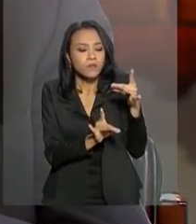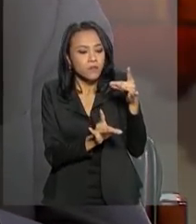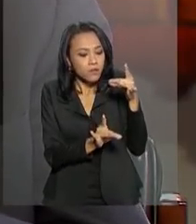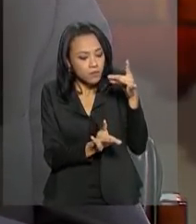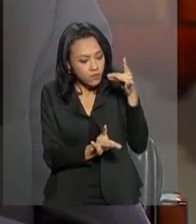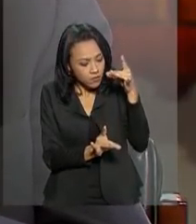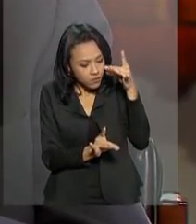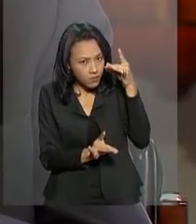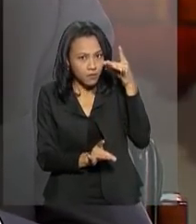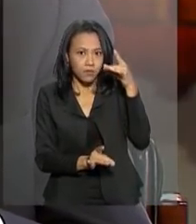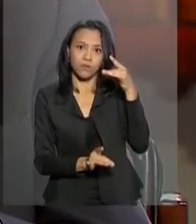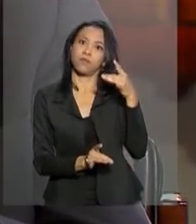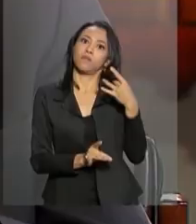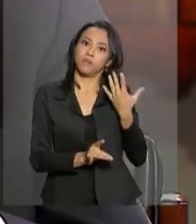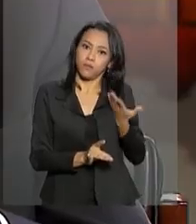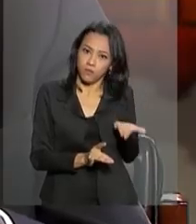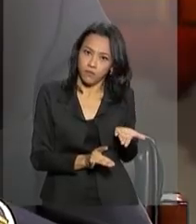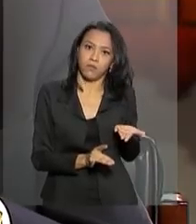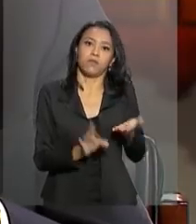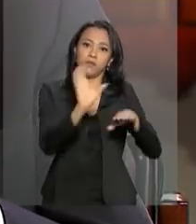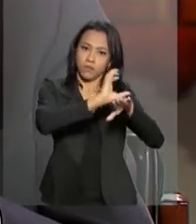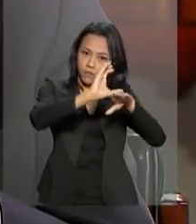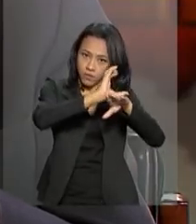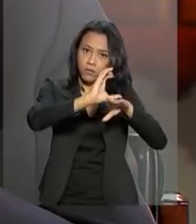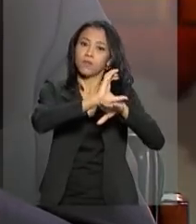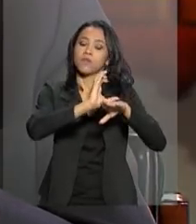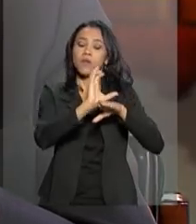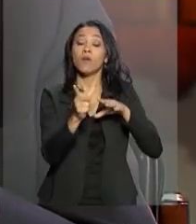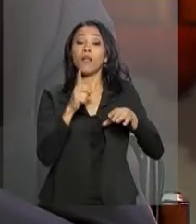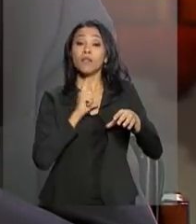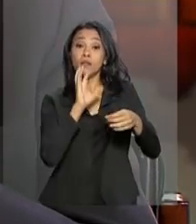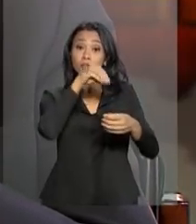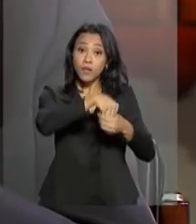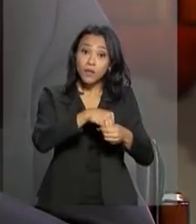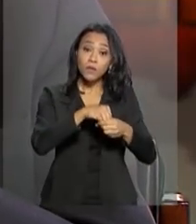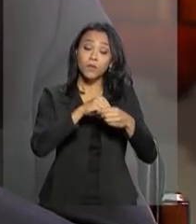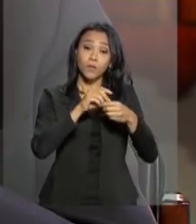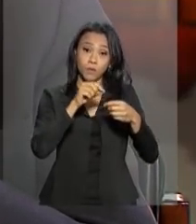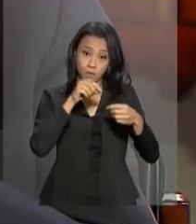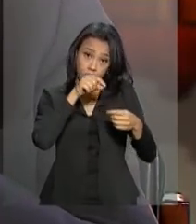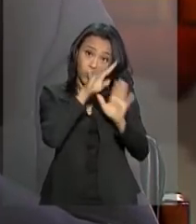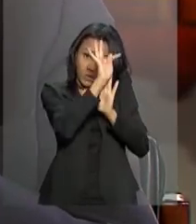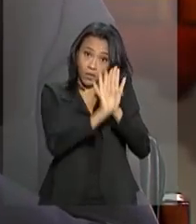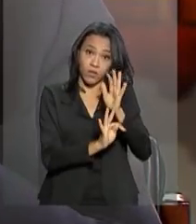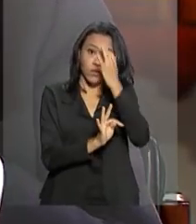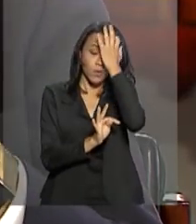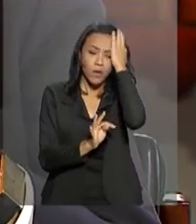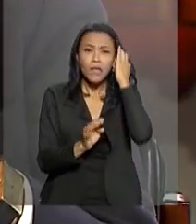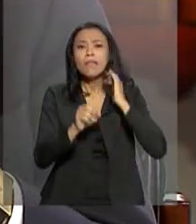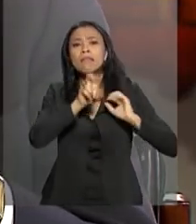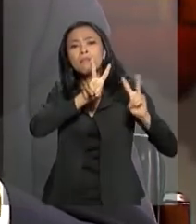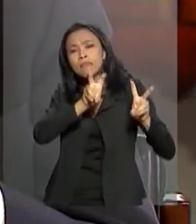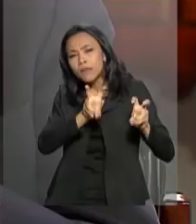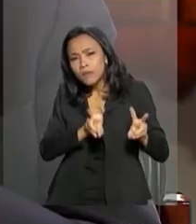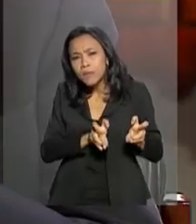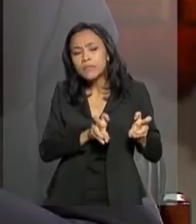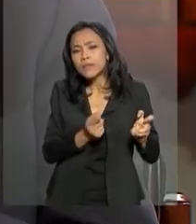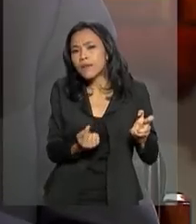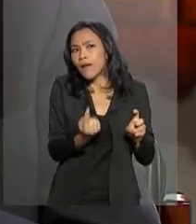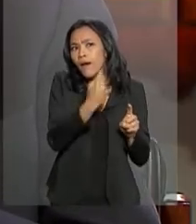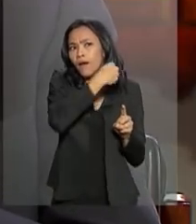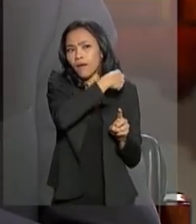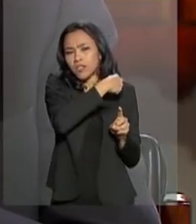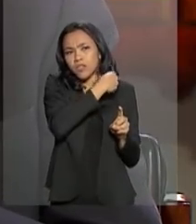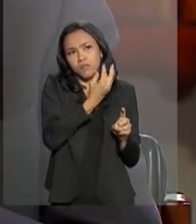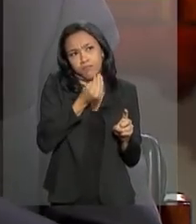é pormenorizada. Ela trouxe para o seu interior, trouxe para o texto constitucional, matérias que, em princípio, poderiam